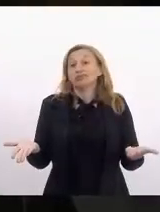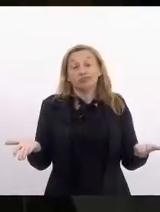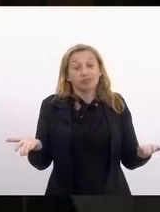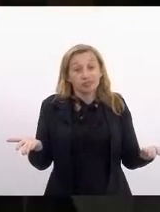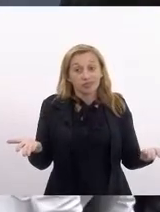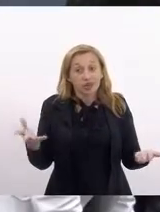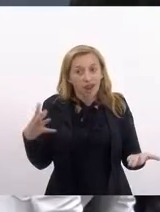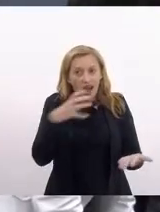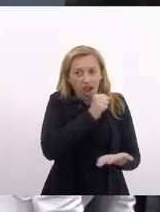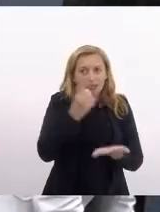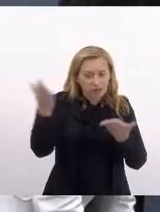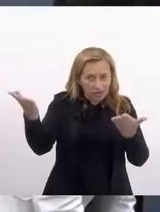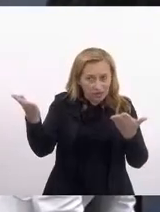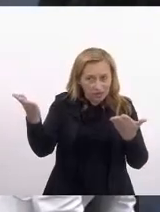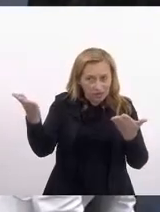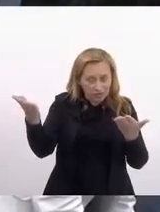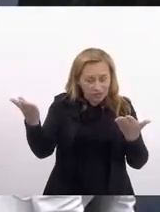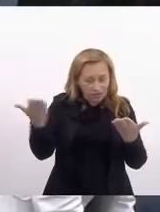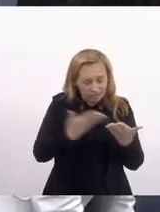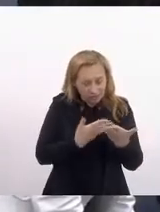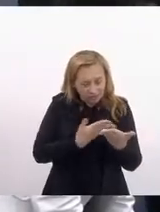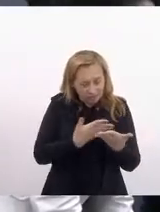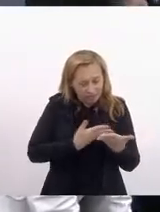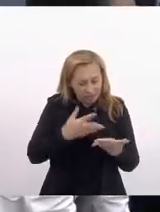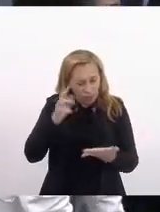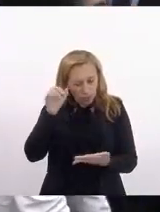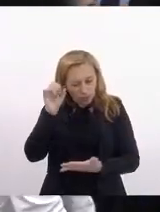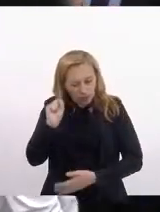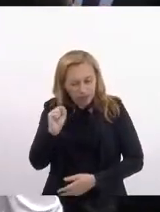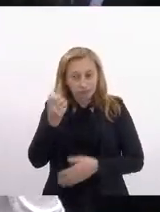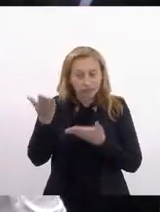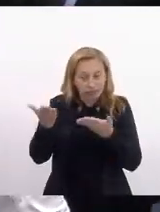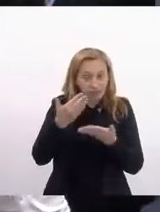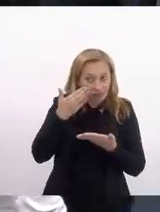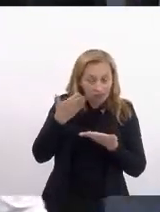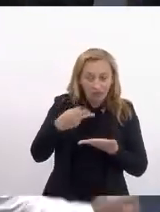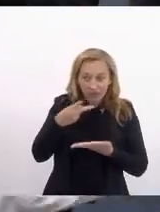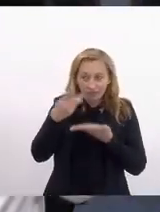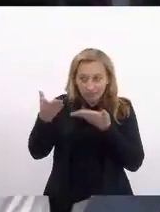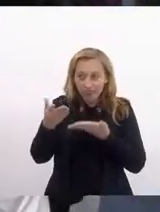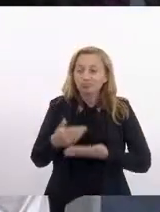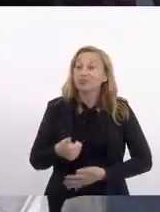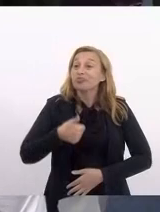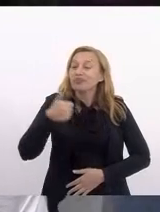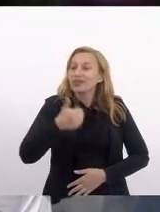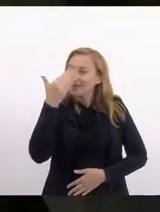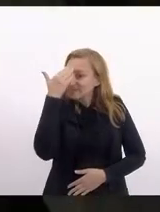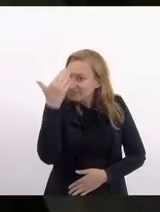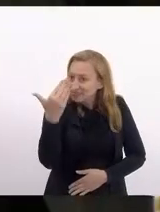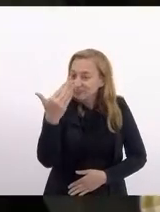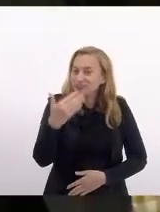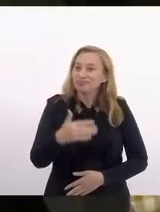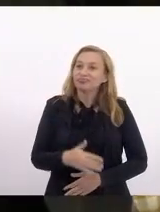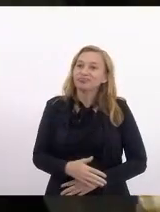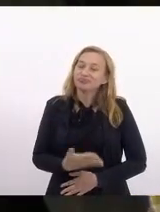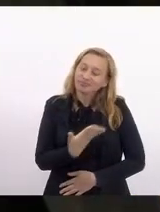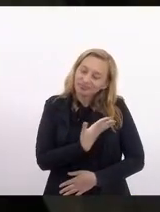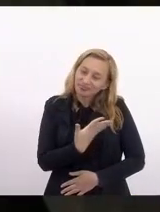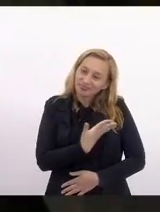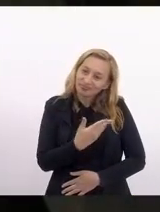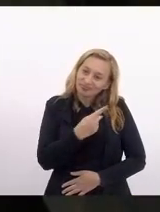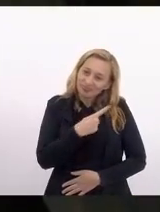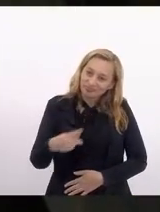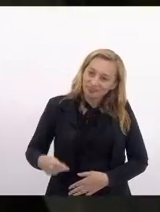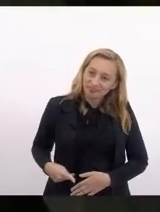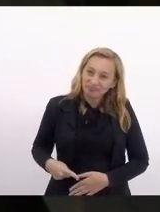cera rápida que a saudação do nosso irmão nosso amigo Uber por favor Rubens eu queria em primeiro lugar agradecer ao nosso